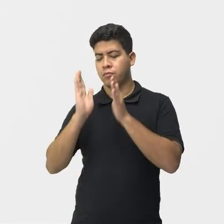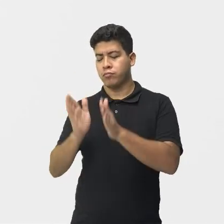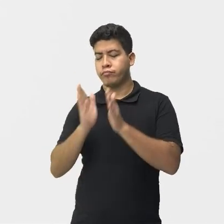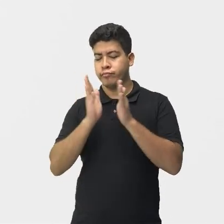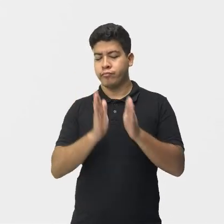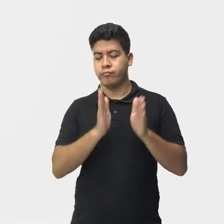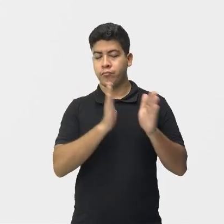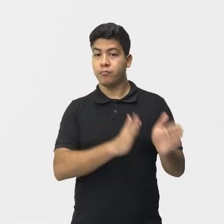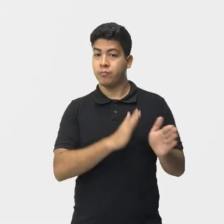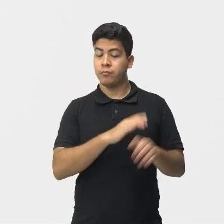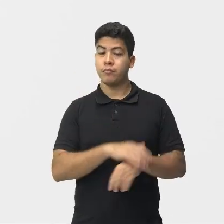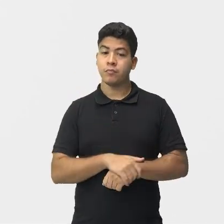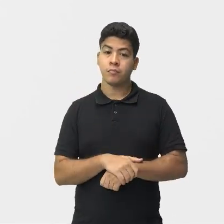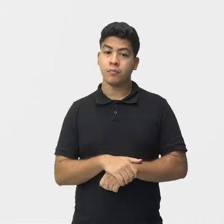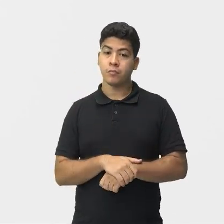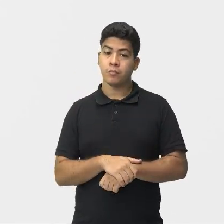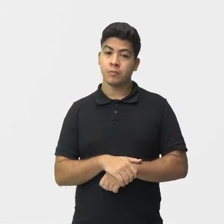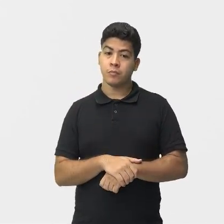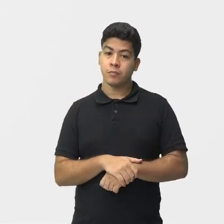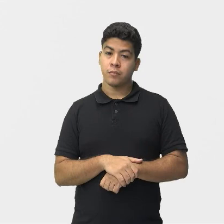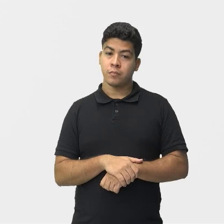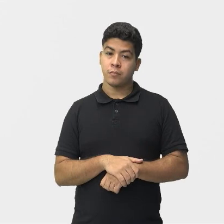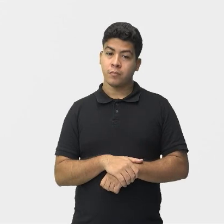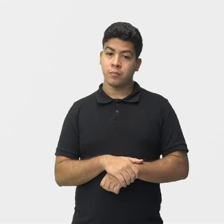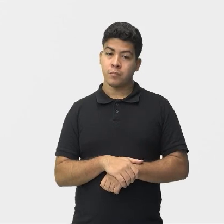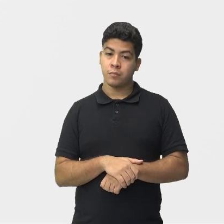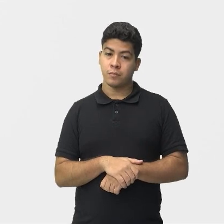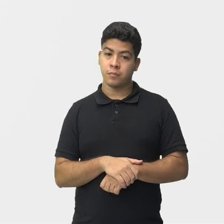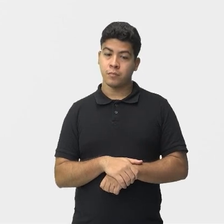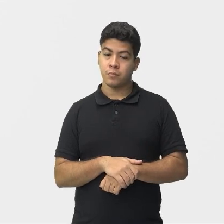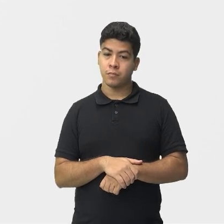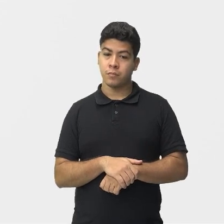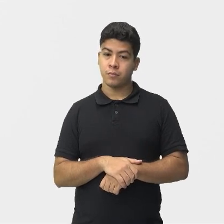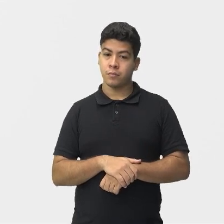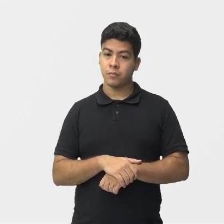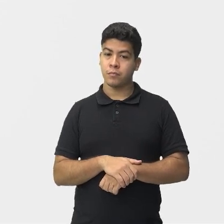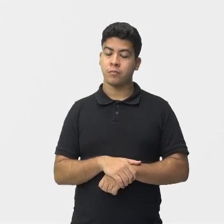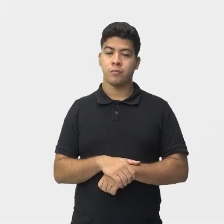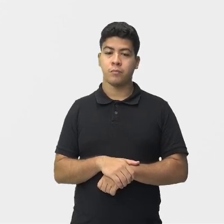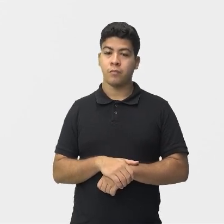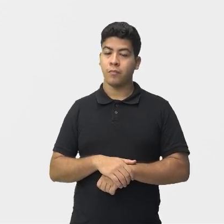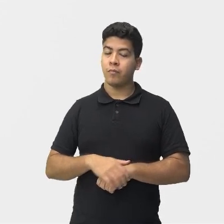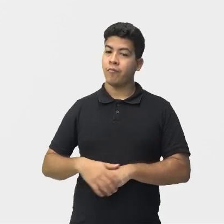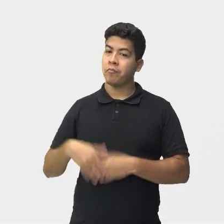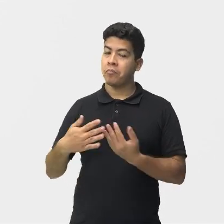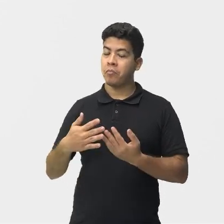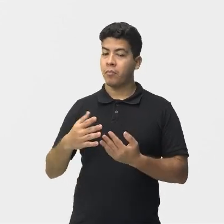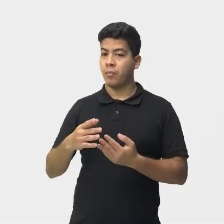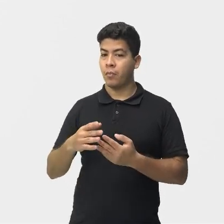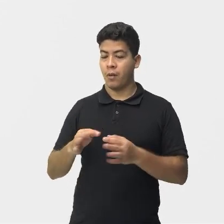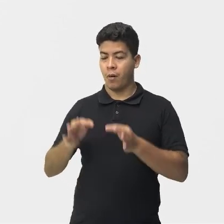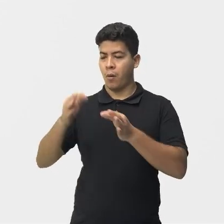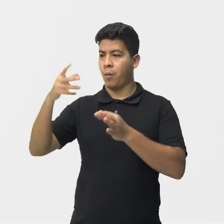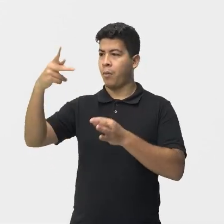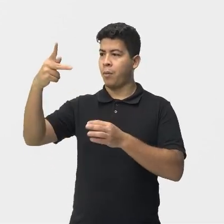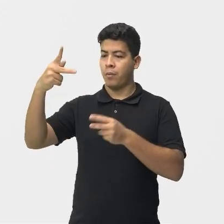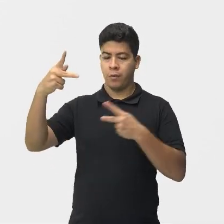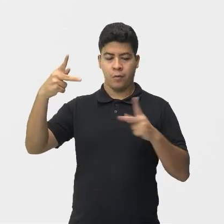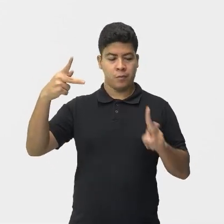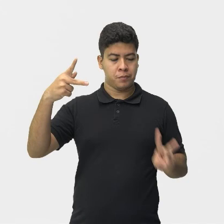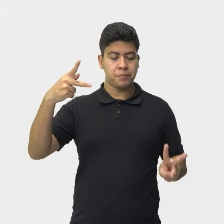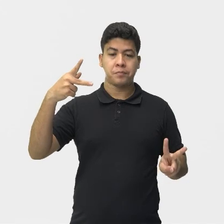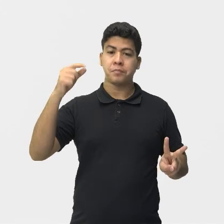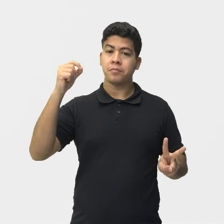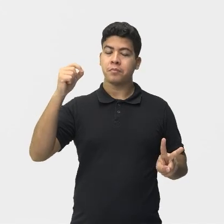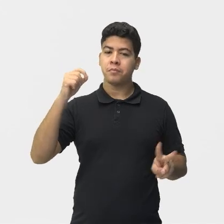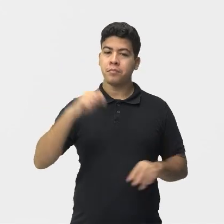Veja que essa reta aqui, ela representa a sequência número 1, a reta não, essa curva. Já que eu tenho uma expansão isobárica, o que,